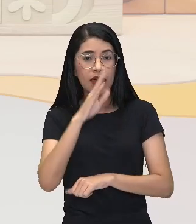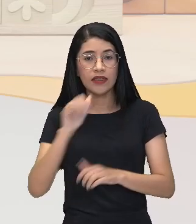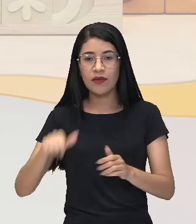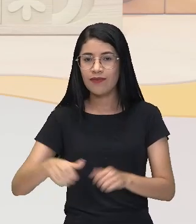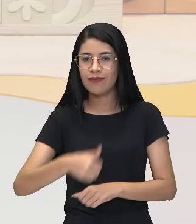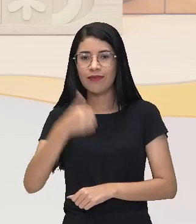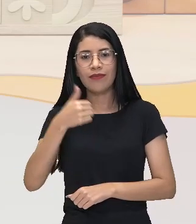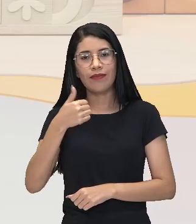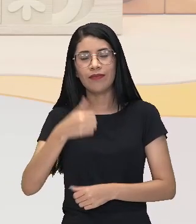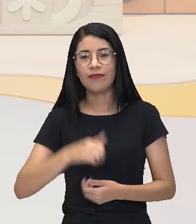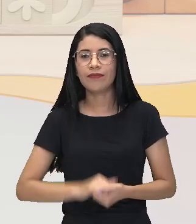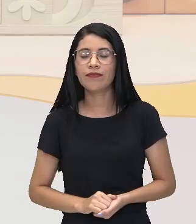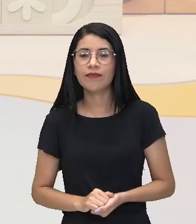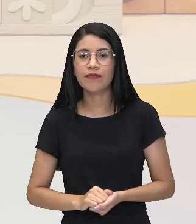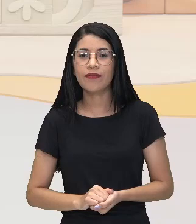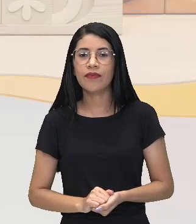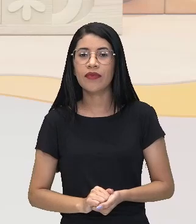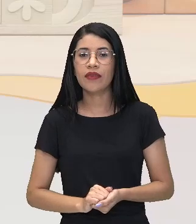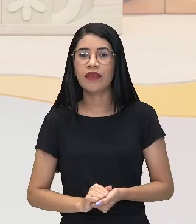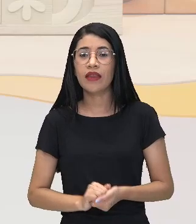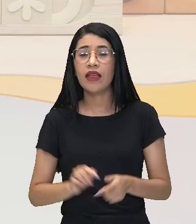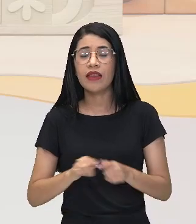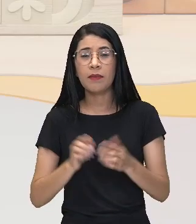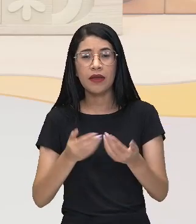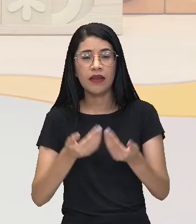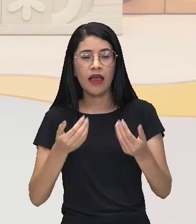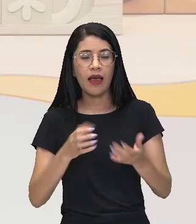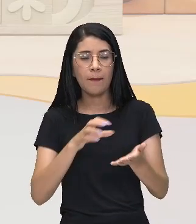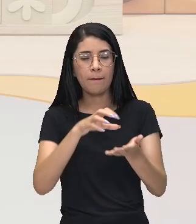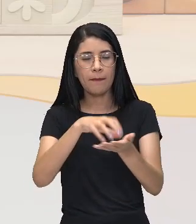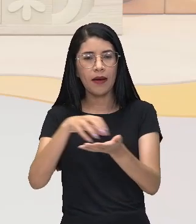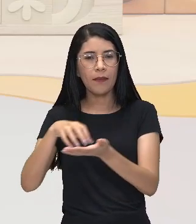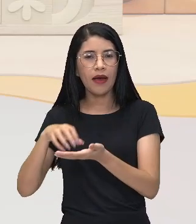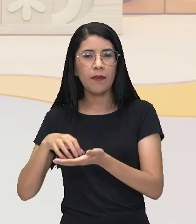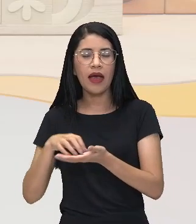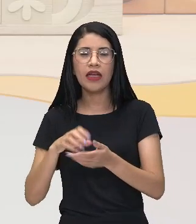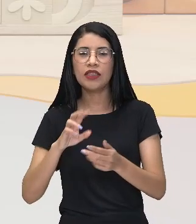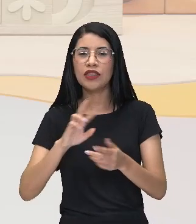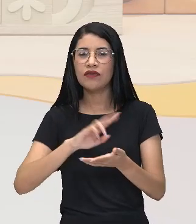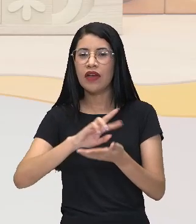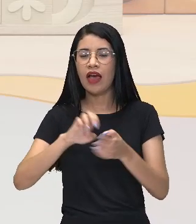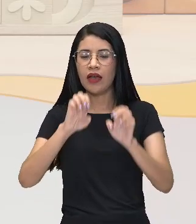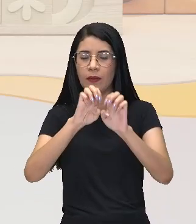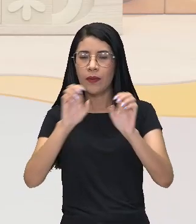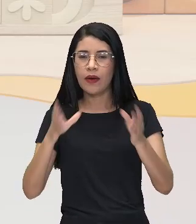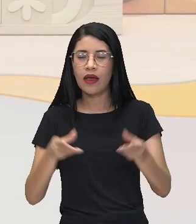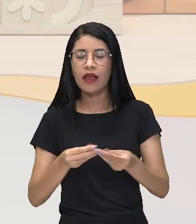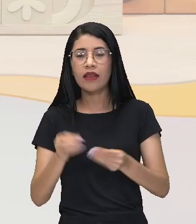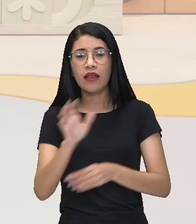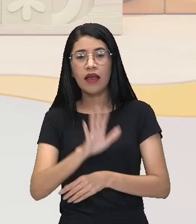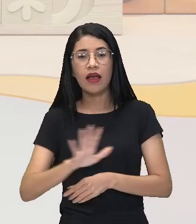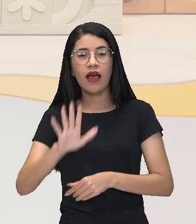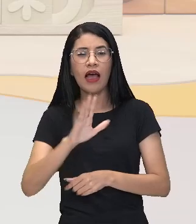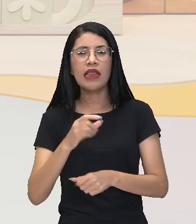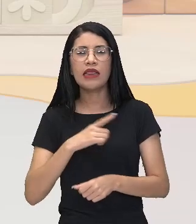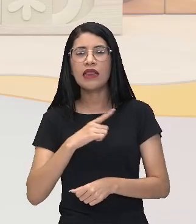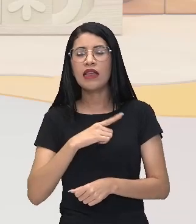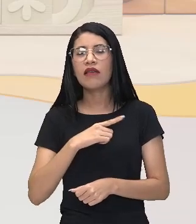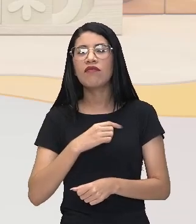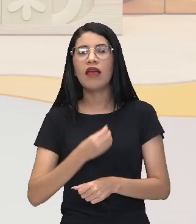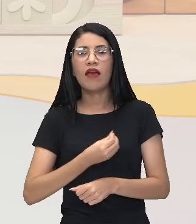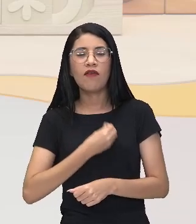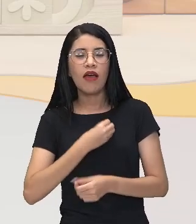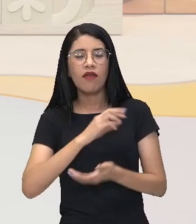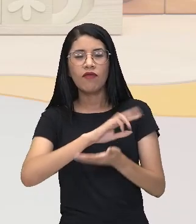lugar. Dividido em diversos ecossistemas, seu território continental abriga uma vastidão de espécies